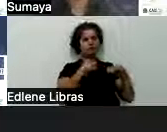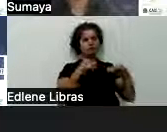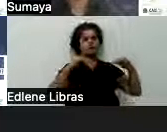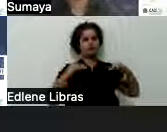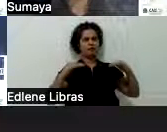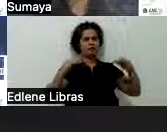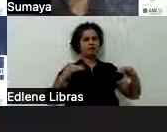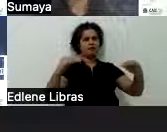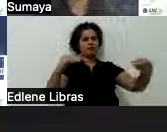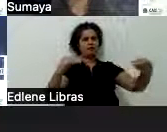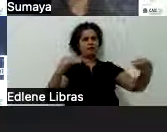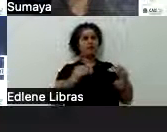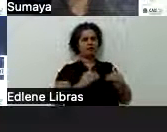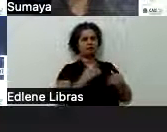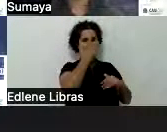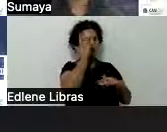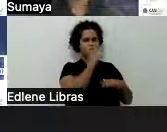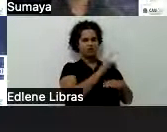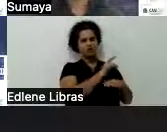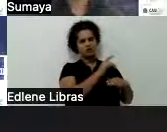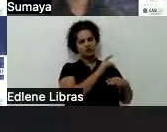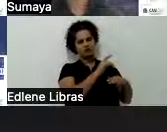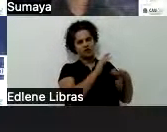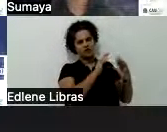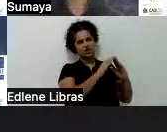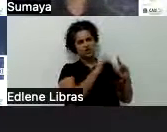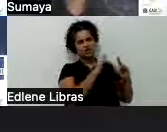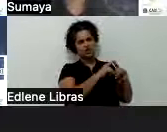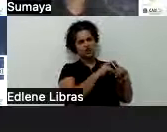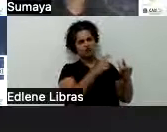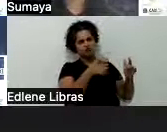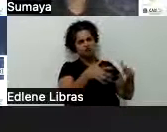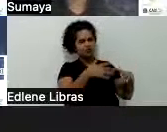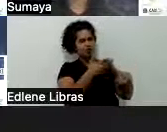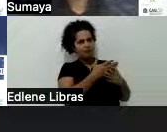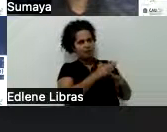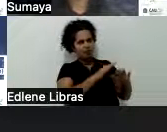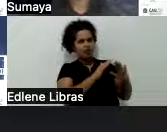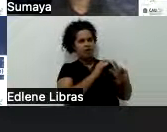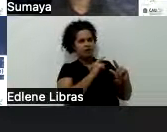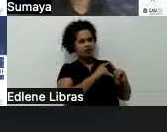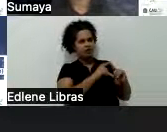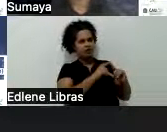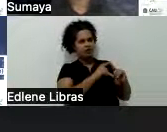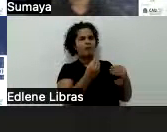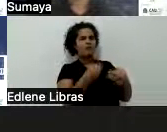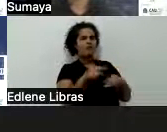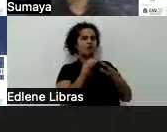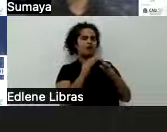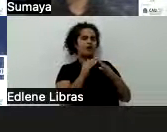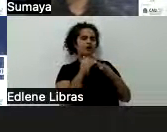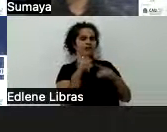pegassem um transporte público, as pessoas esperavam ônibus na rua, e etc. Então, a proposta consistiu